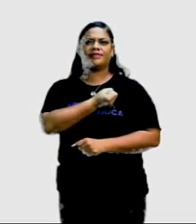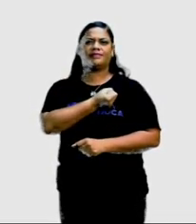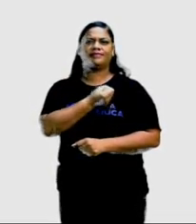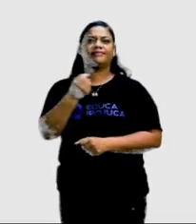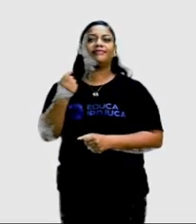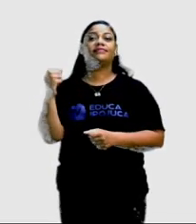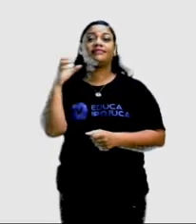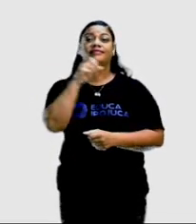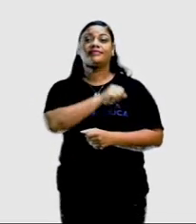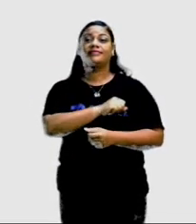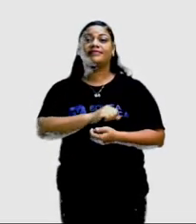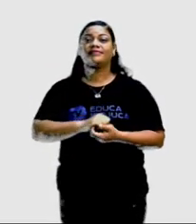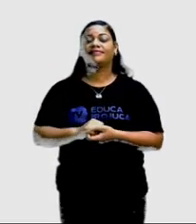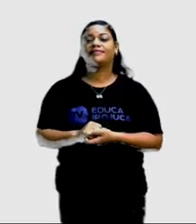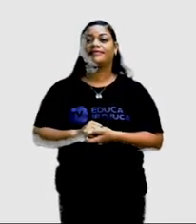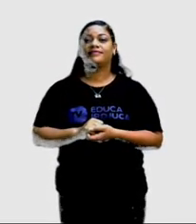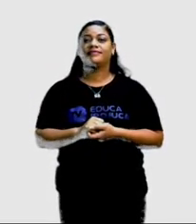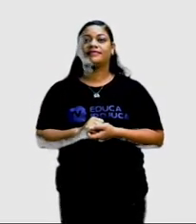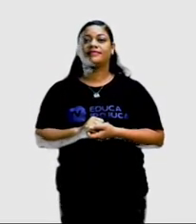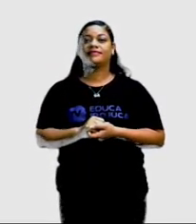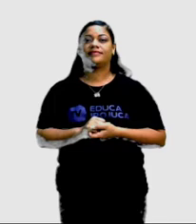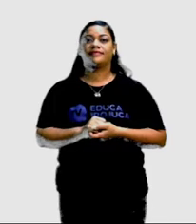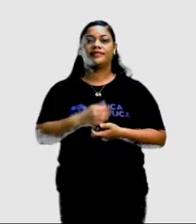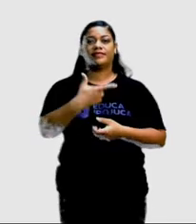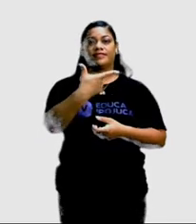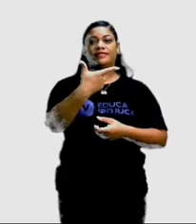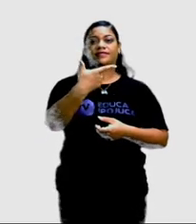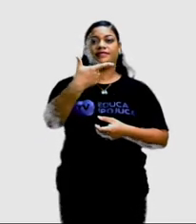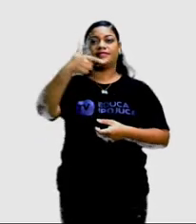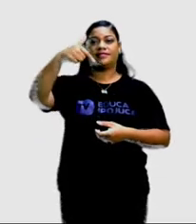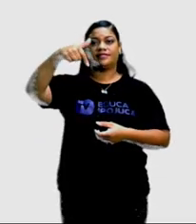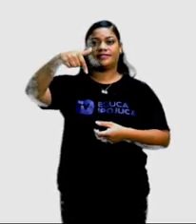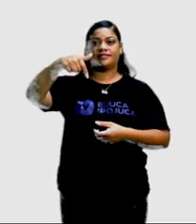pensando, raciocinando. 20 e...